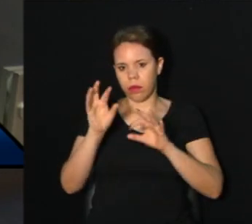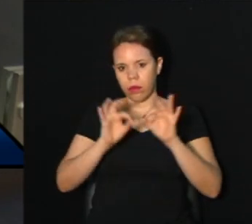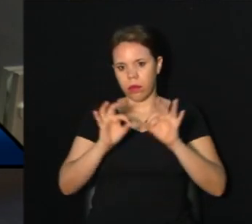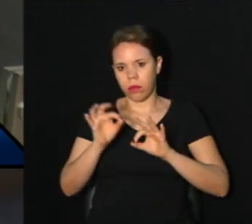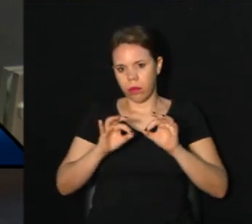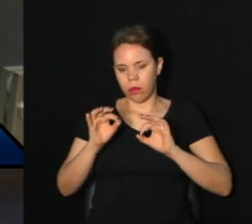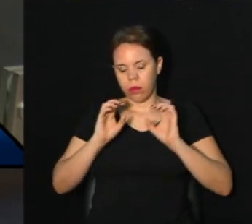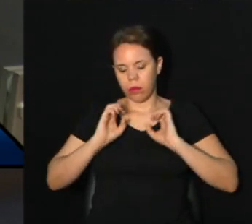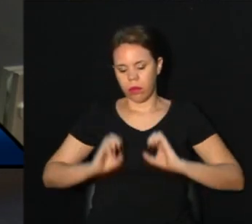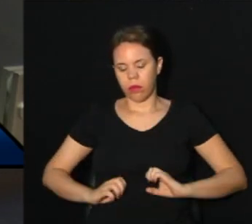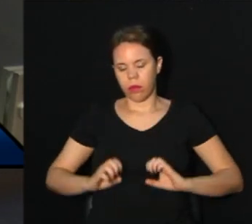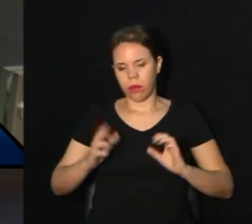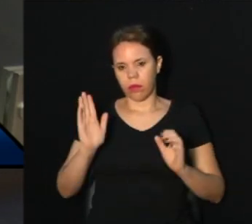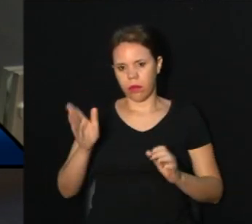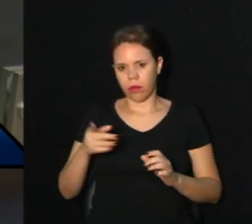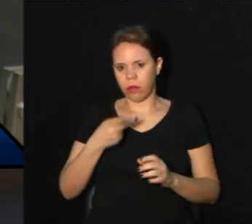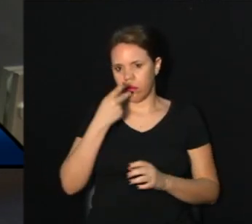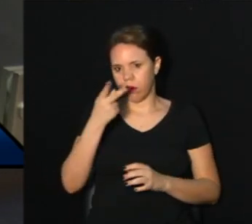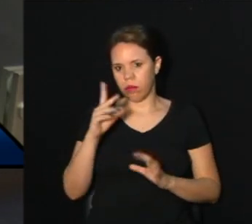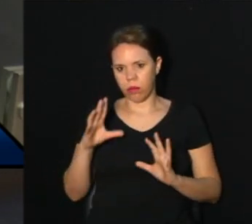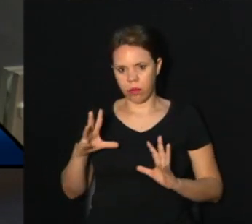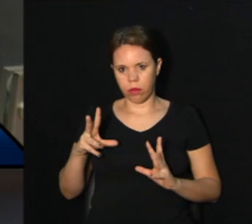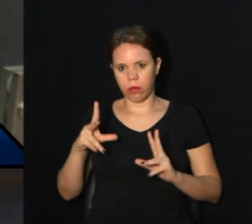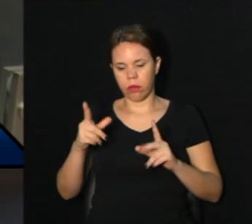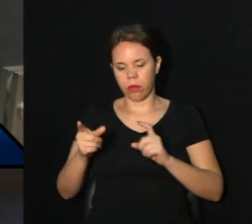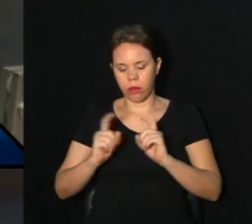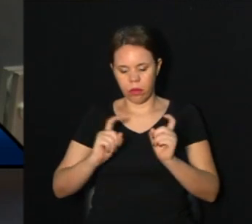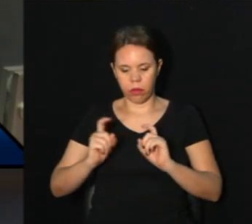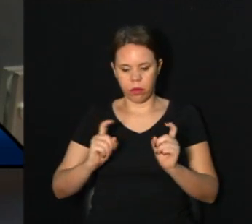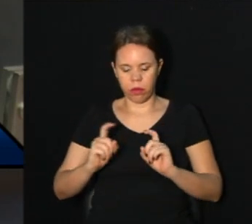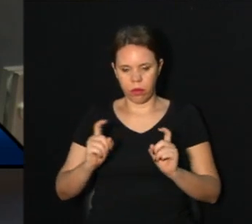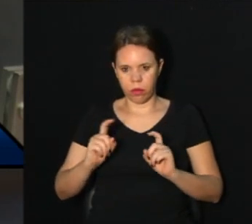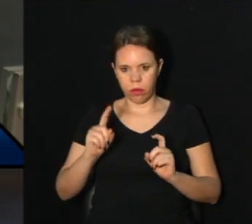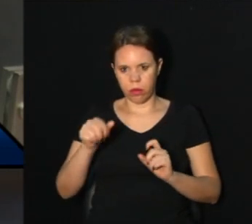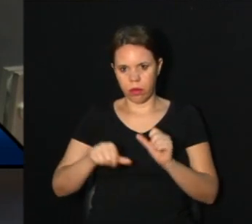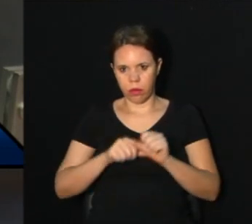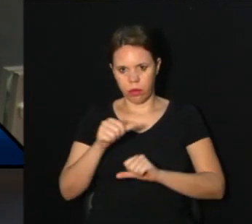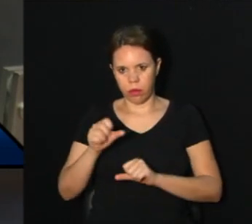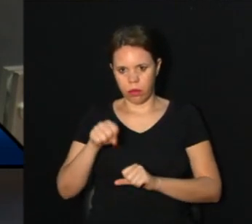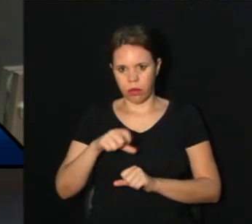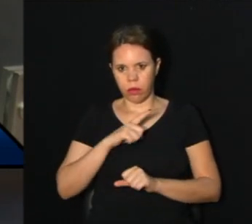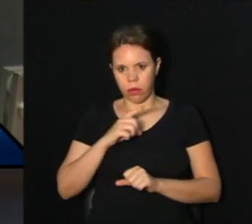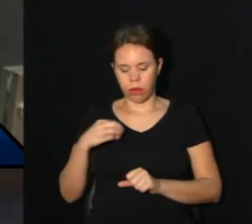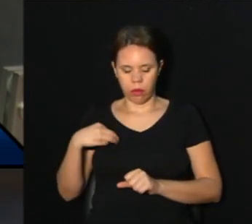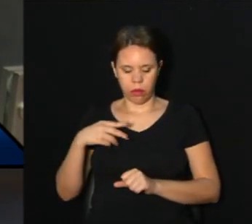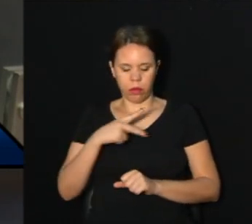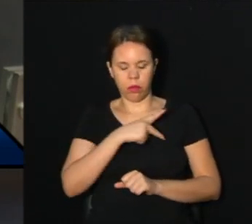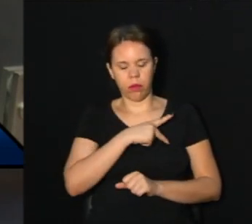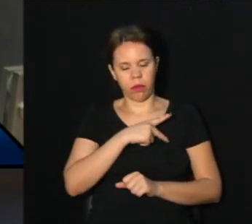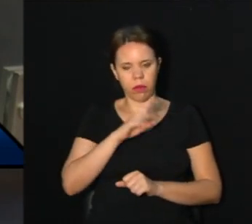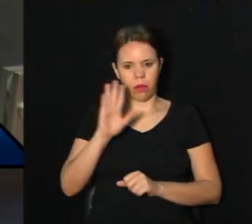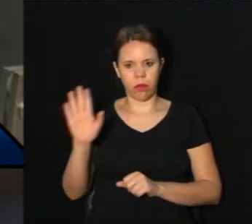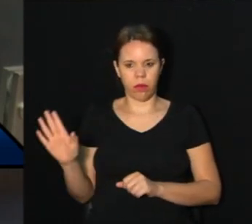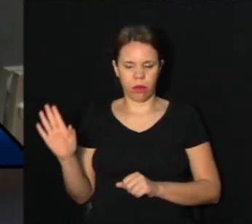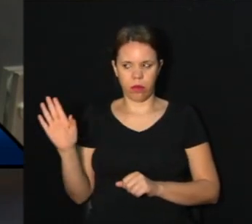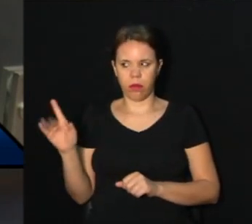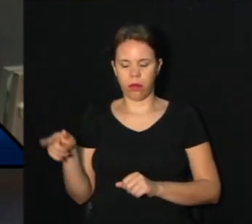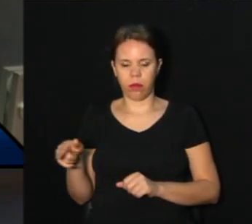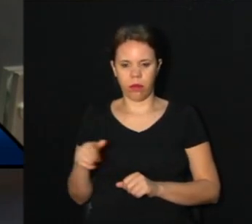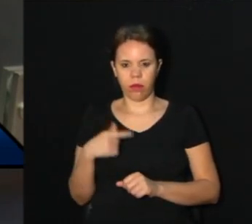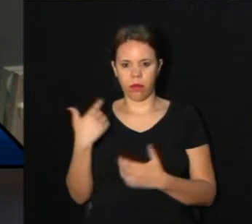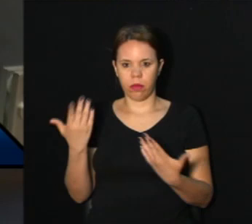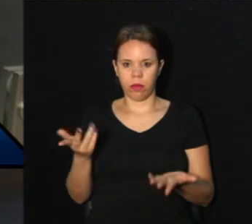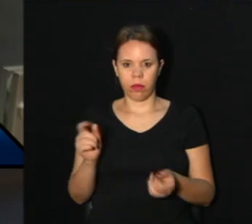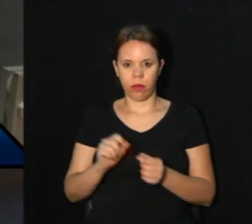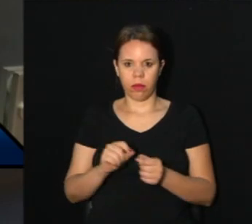conduta, mas já foi dito em todas as reuniões. Esse pacto existe com o Ministério Público. Então, quando se